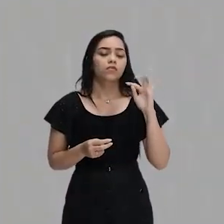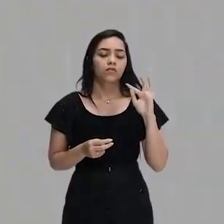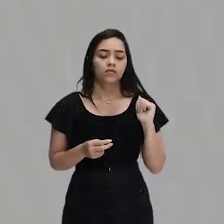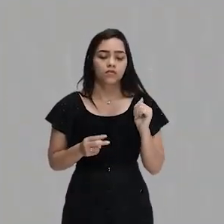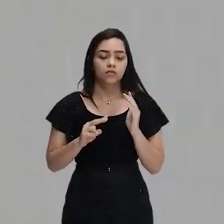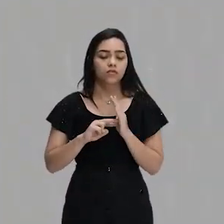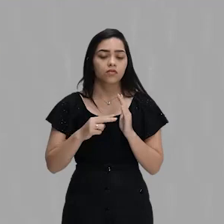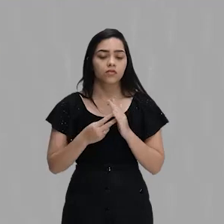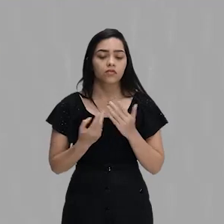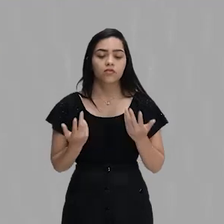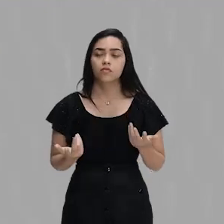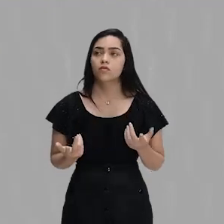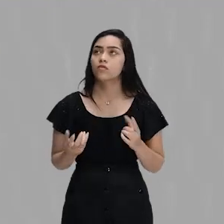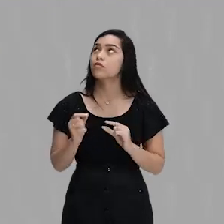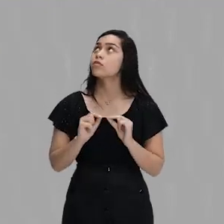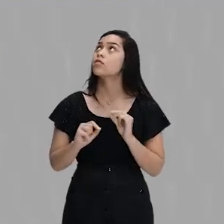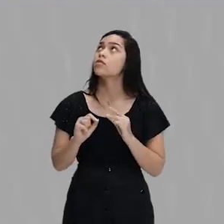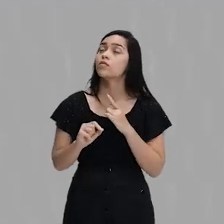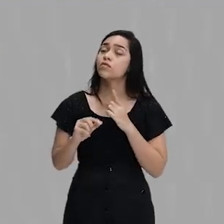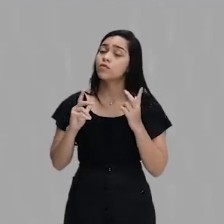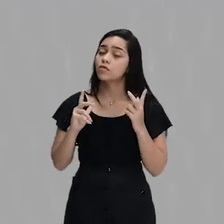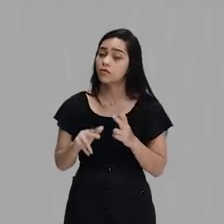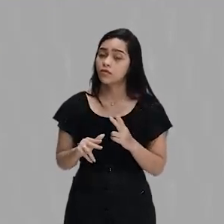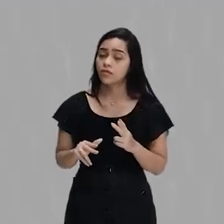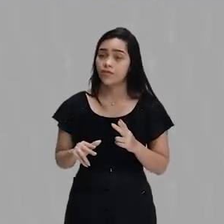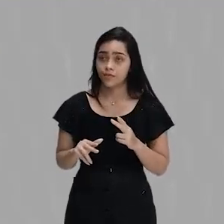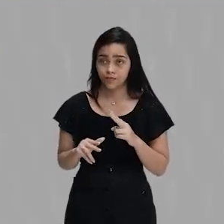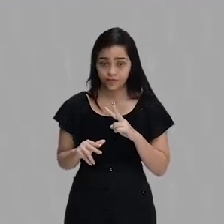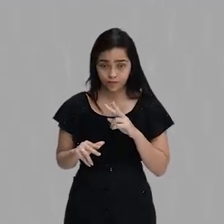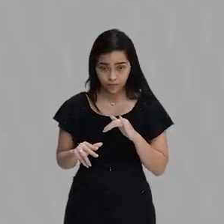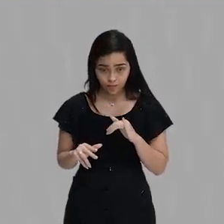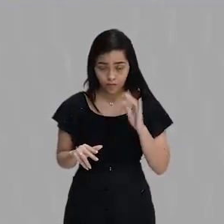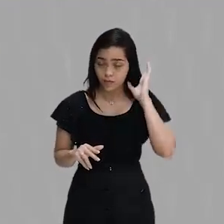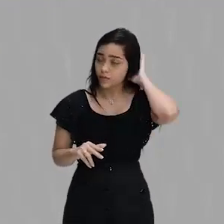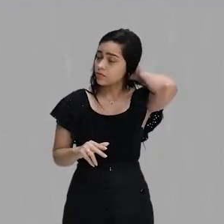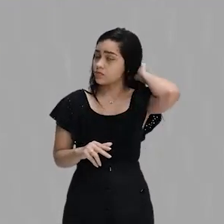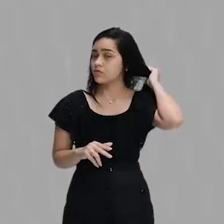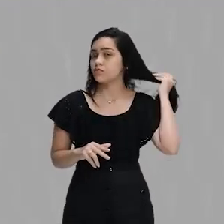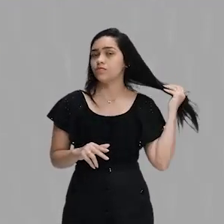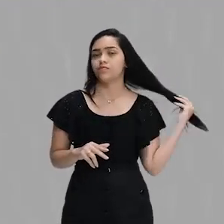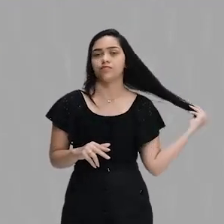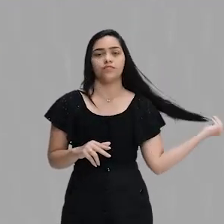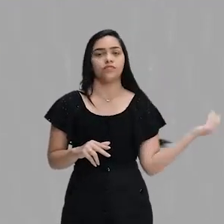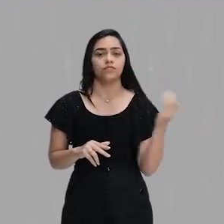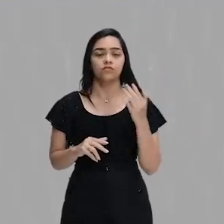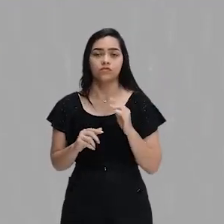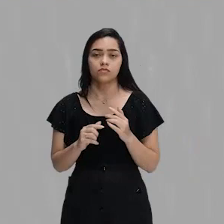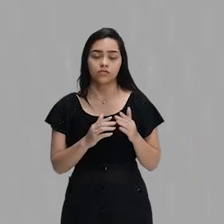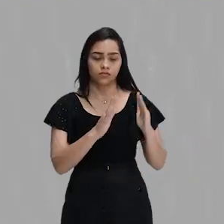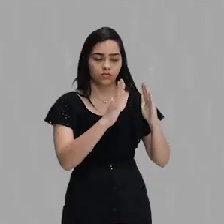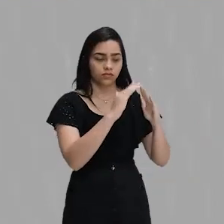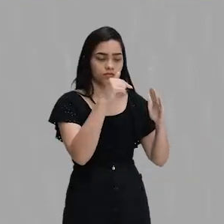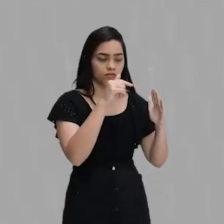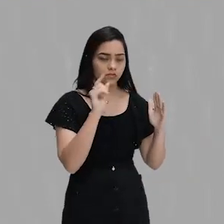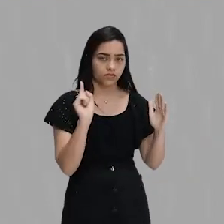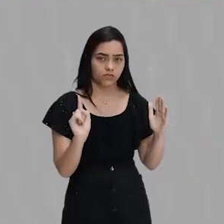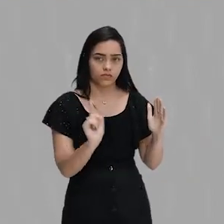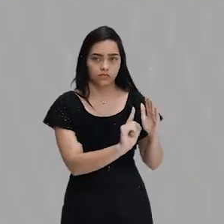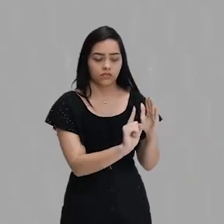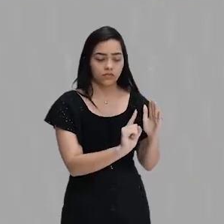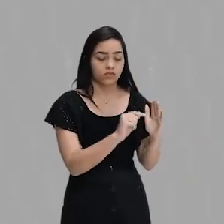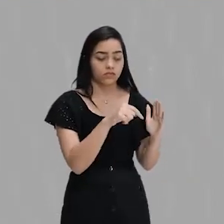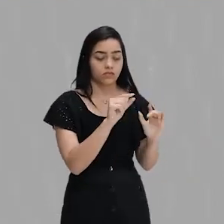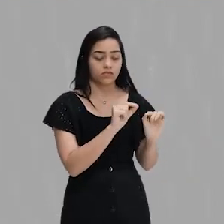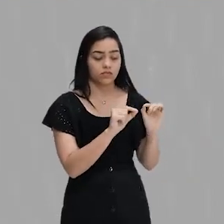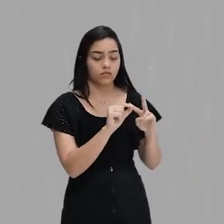no parasitismo? Um indivíduo de uma espécie, ele vai morar no corpo do outro indivíduo, que é de outra espécie, e, ao mesmo